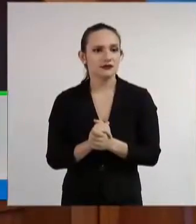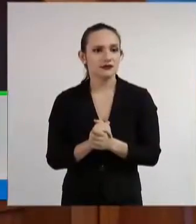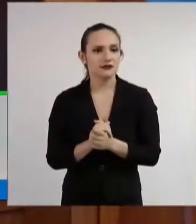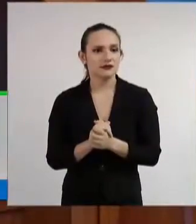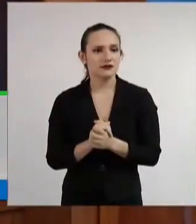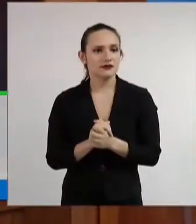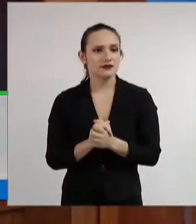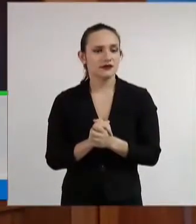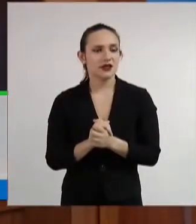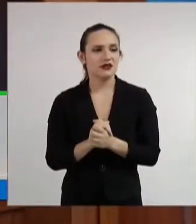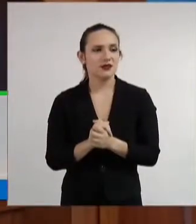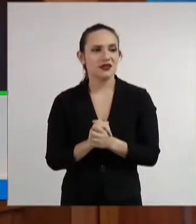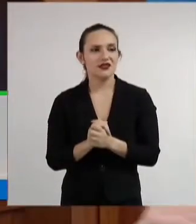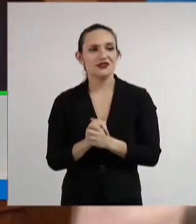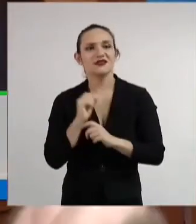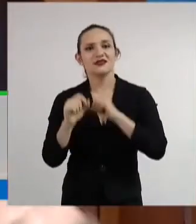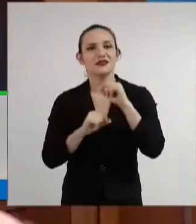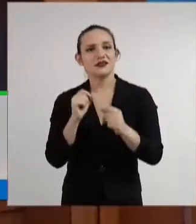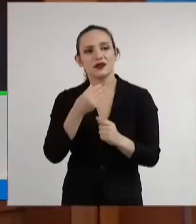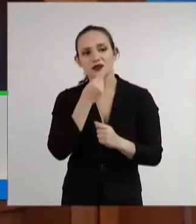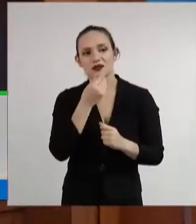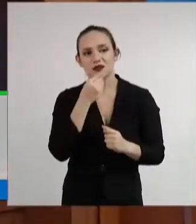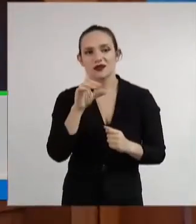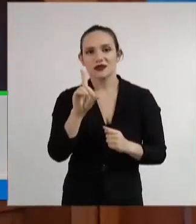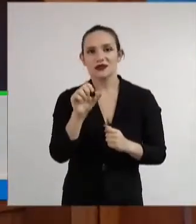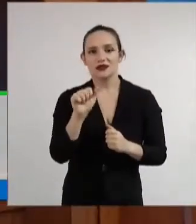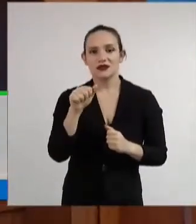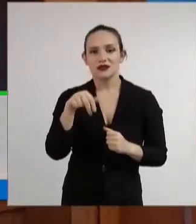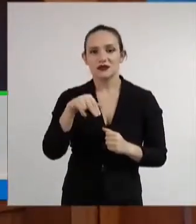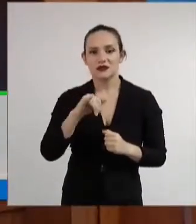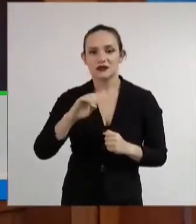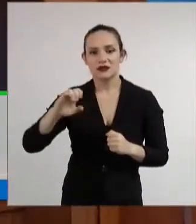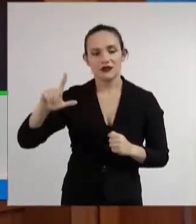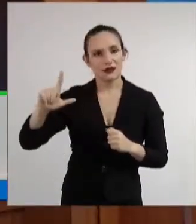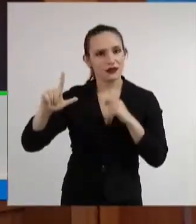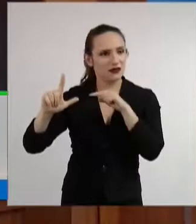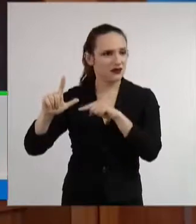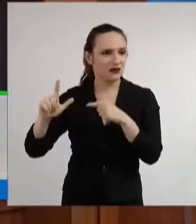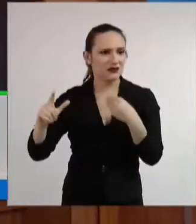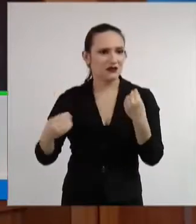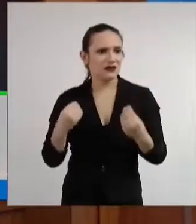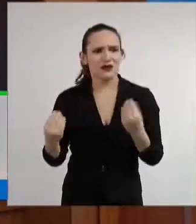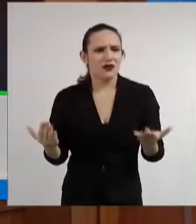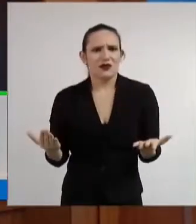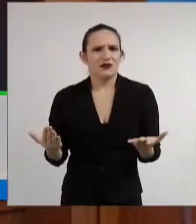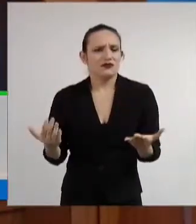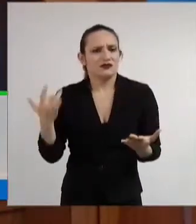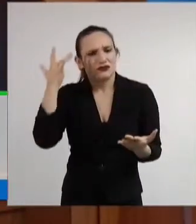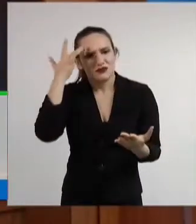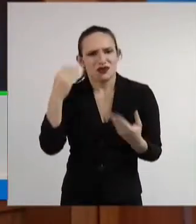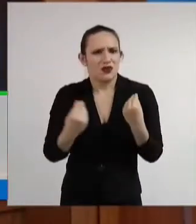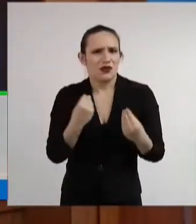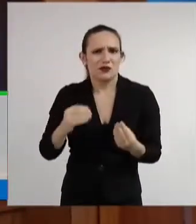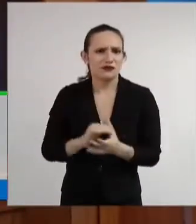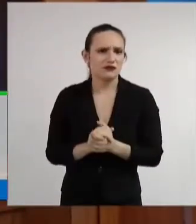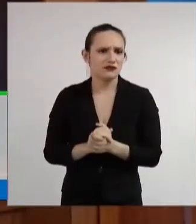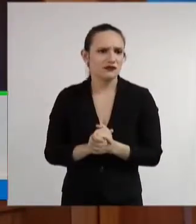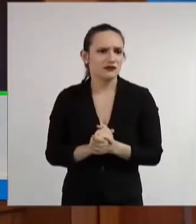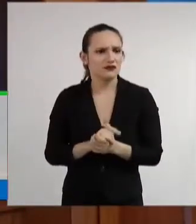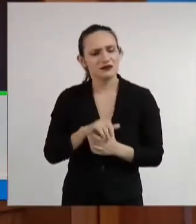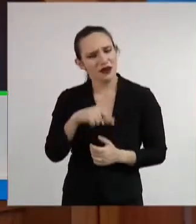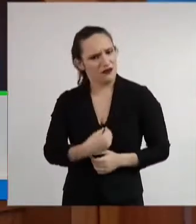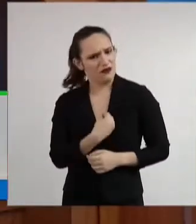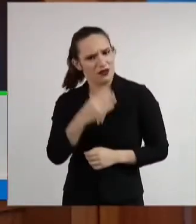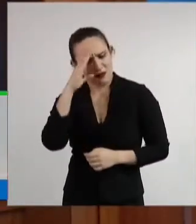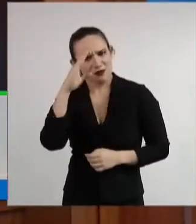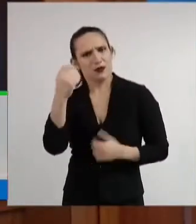coitado do Daniel, que perdeu a sua vida, não importa como a vida dele pessoal, a vida acima